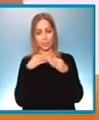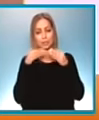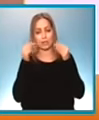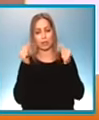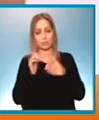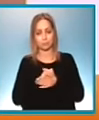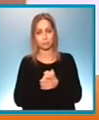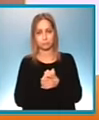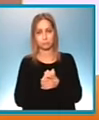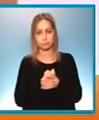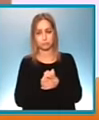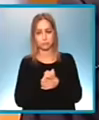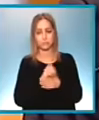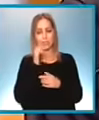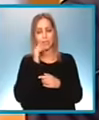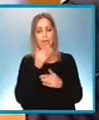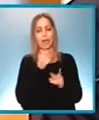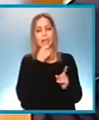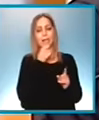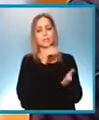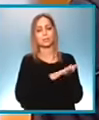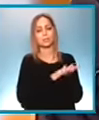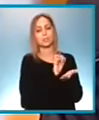vou. Exatamente. Quem é que está a cantar agora lá?